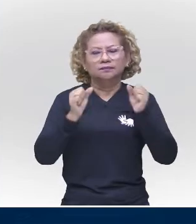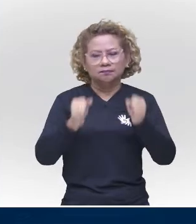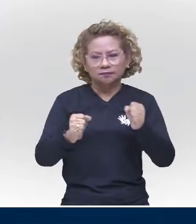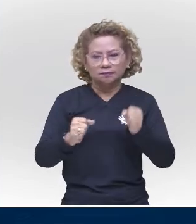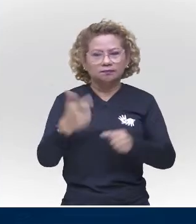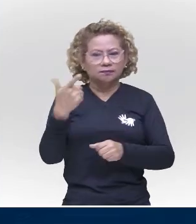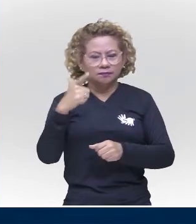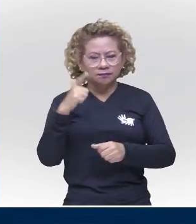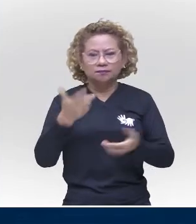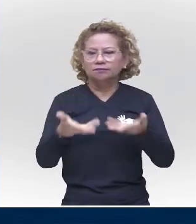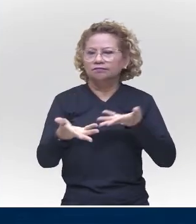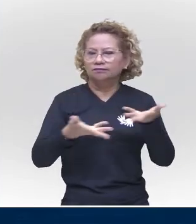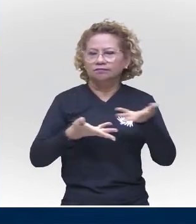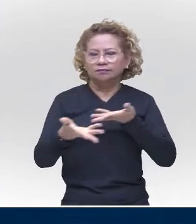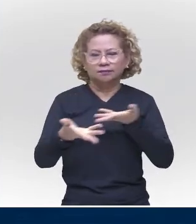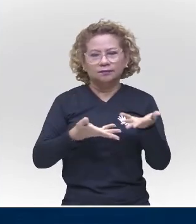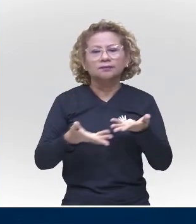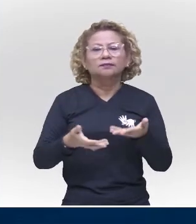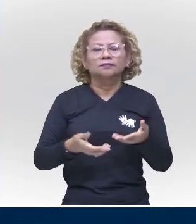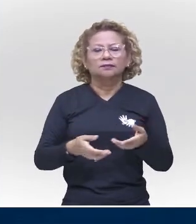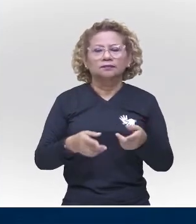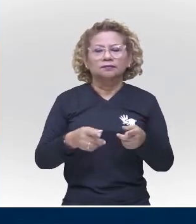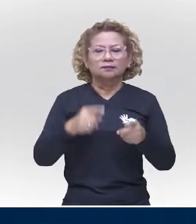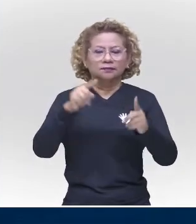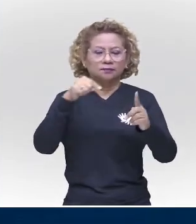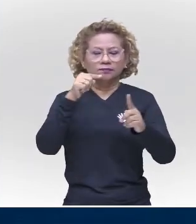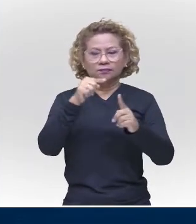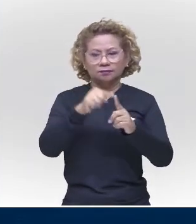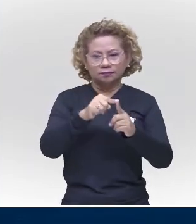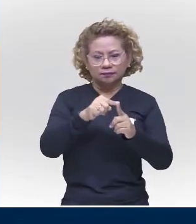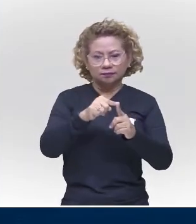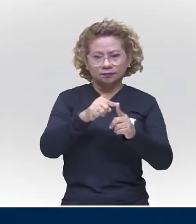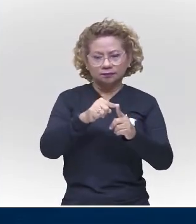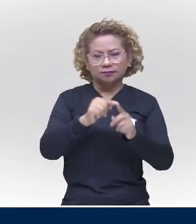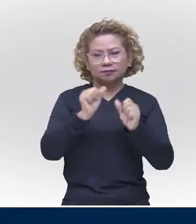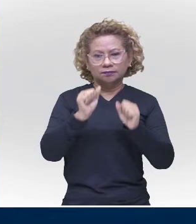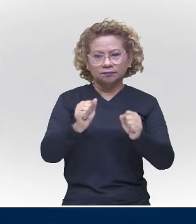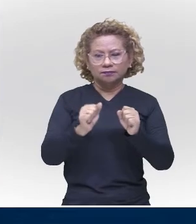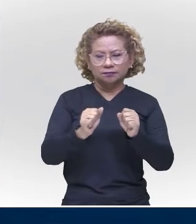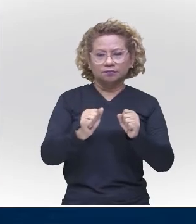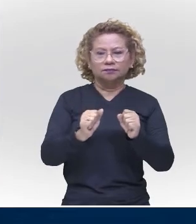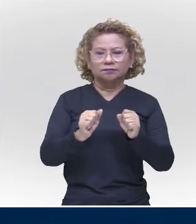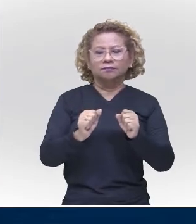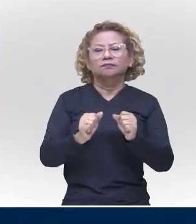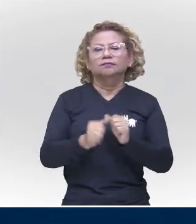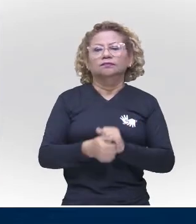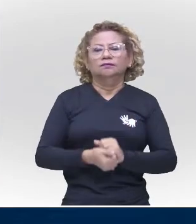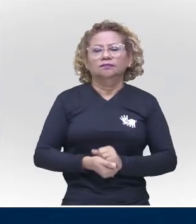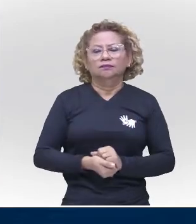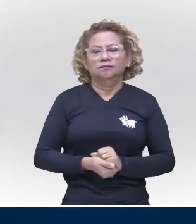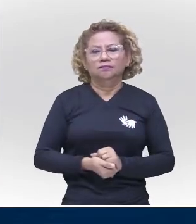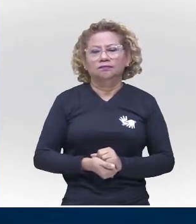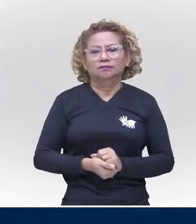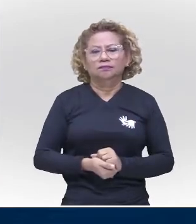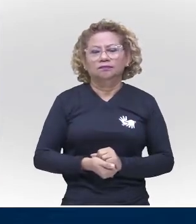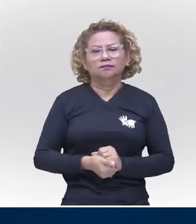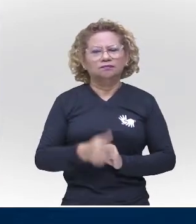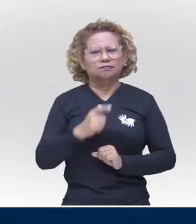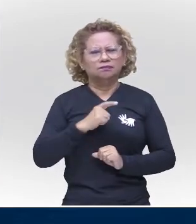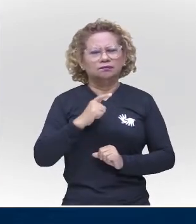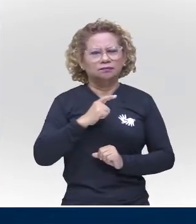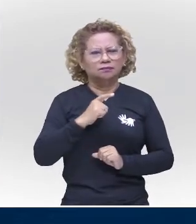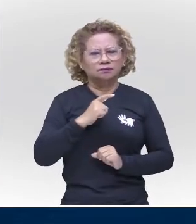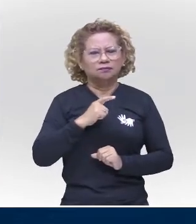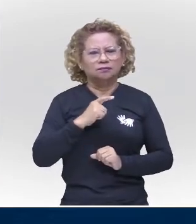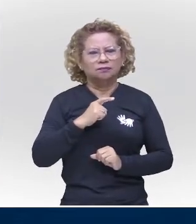sem interação, e também o objetivo, que pode ser de marca, precisão, tá certo? E agora sim, nós